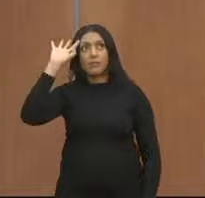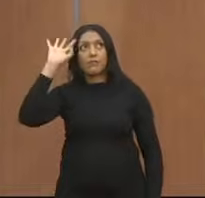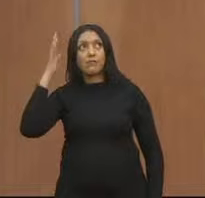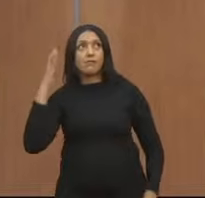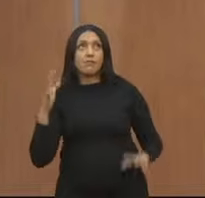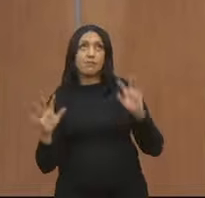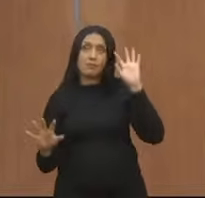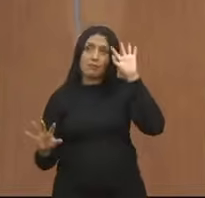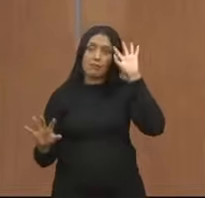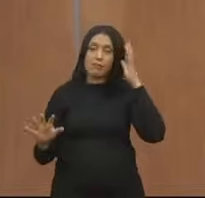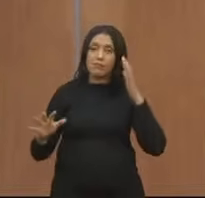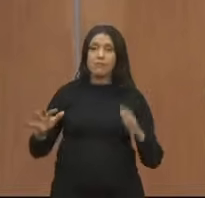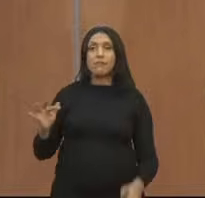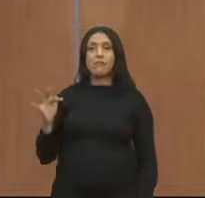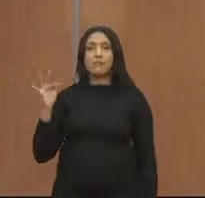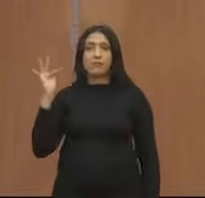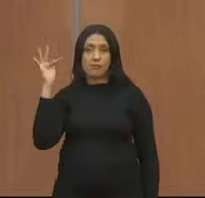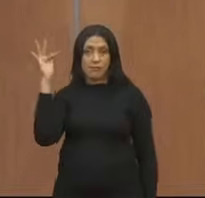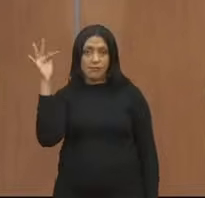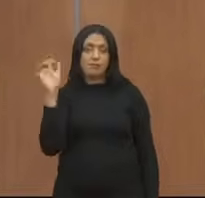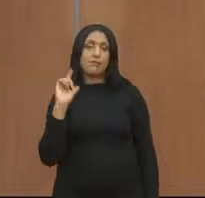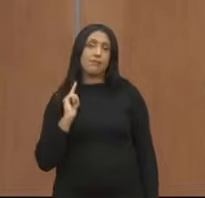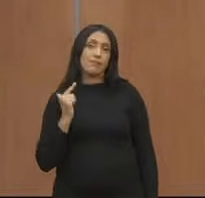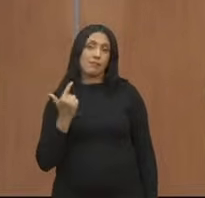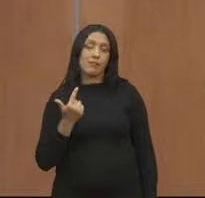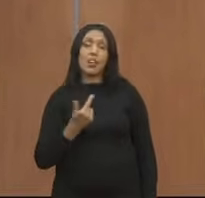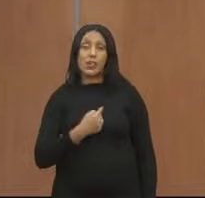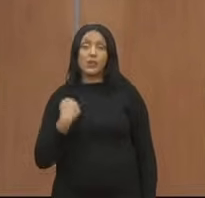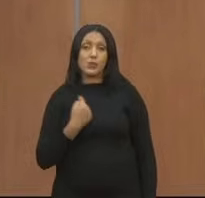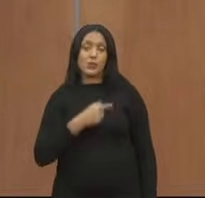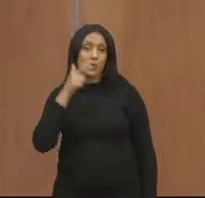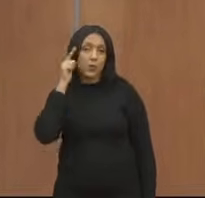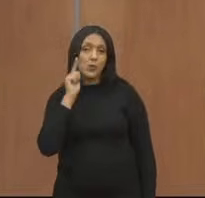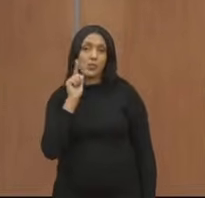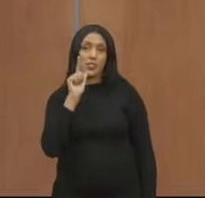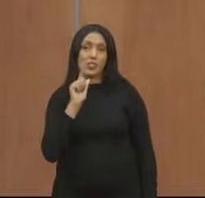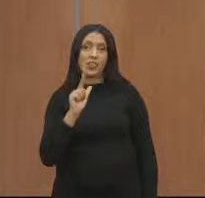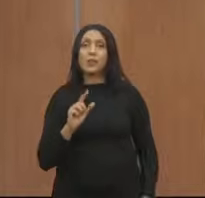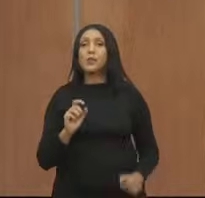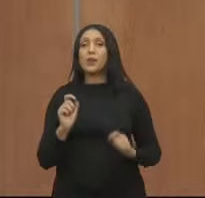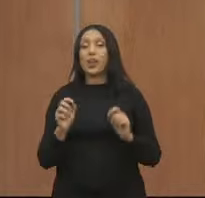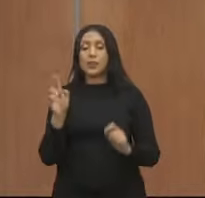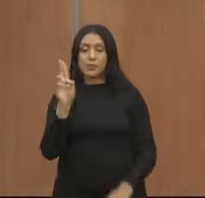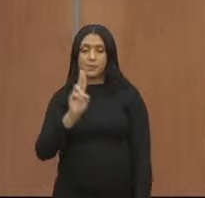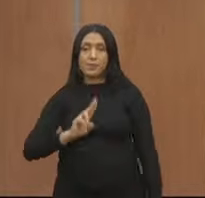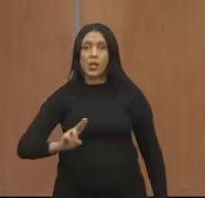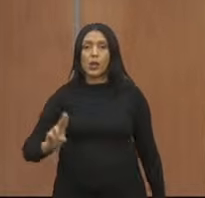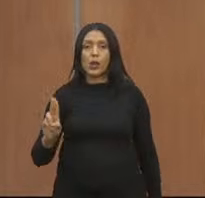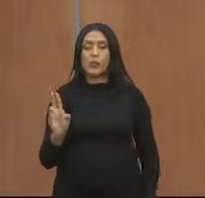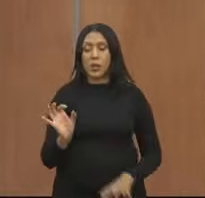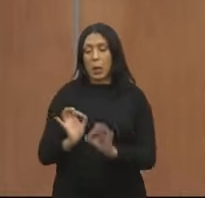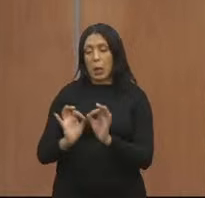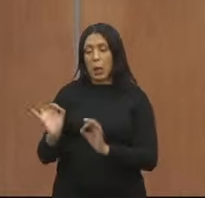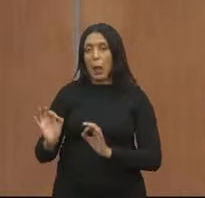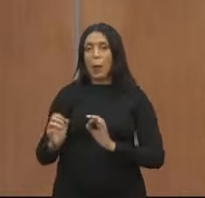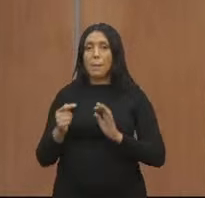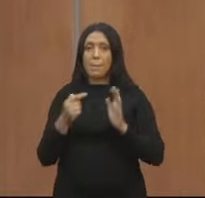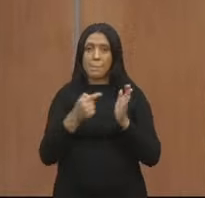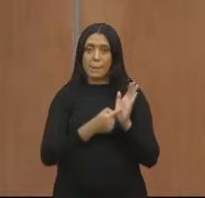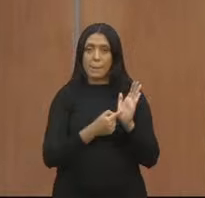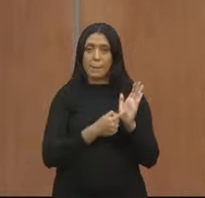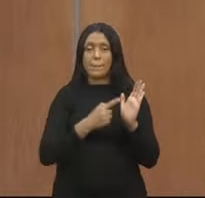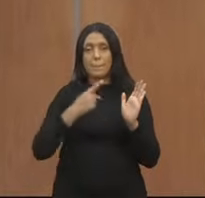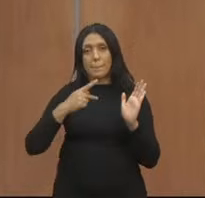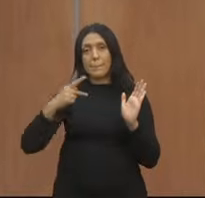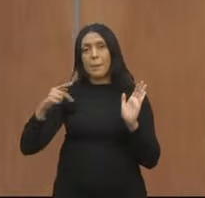através do PPA que está aqui, que estamos votando, segunda discussão, que é algo fundamental, que a gente vota em 2 turnos,